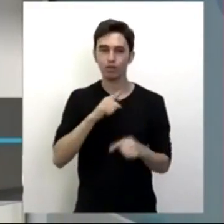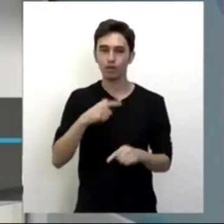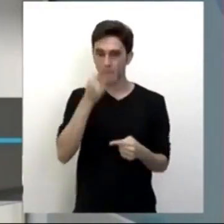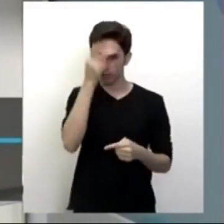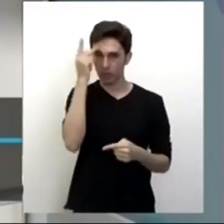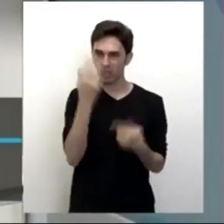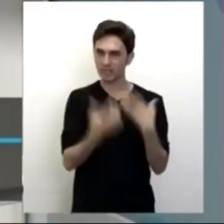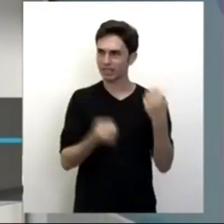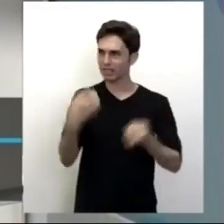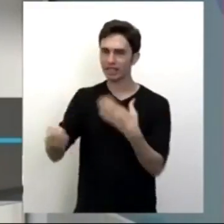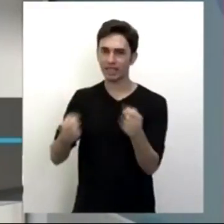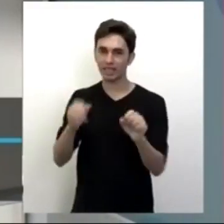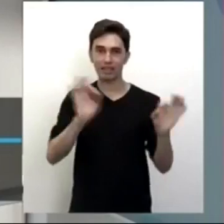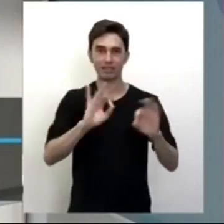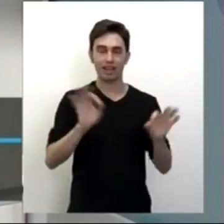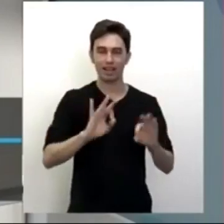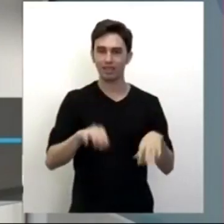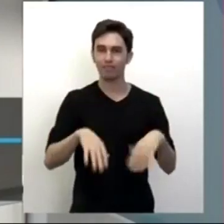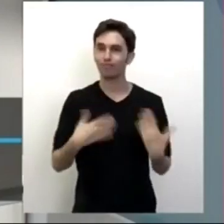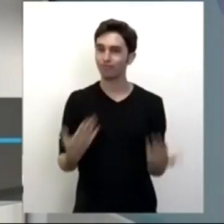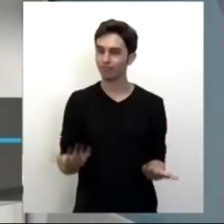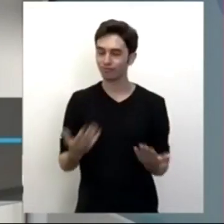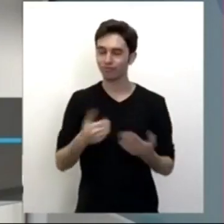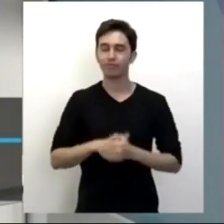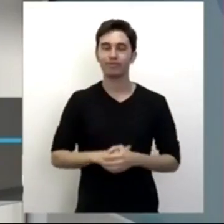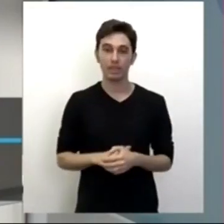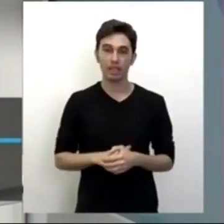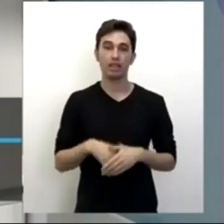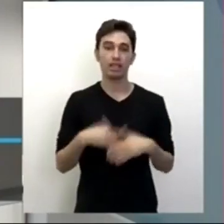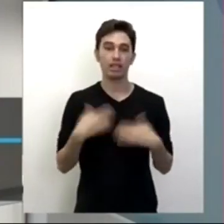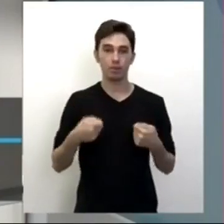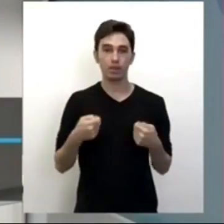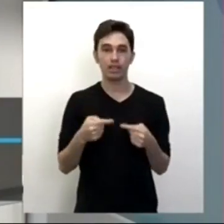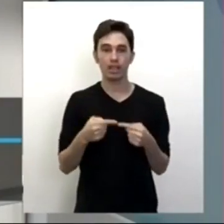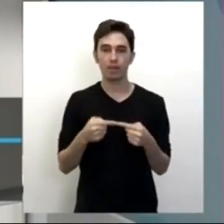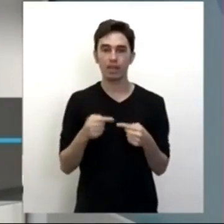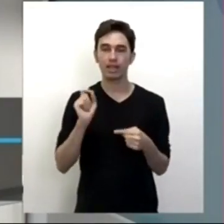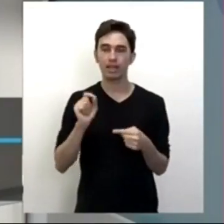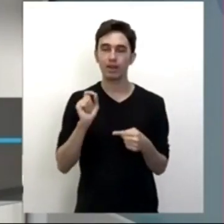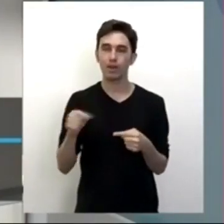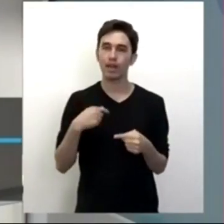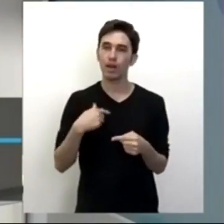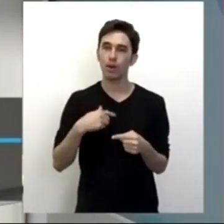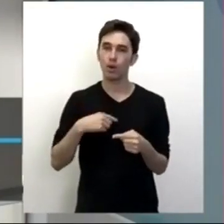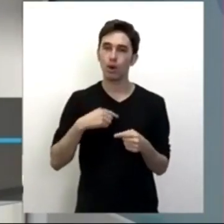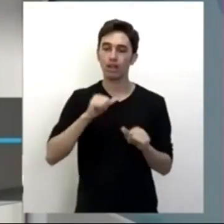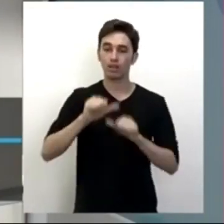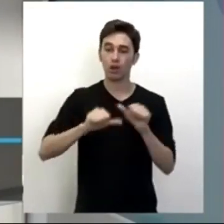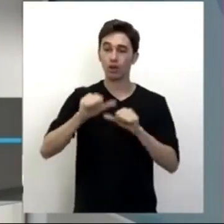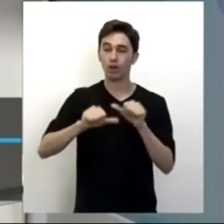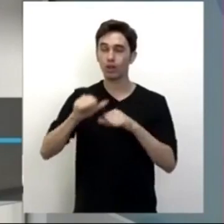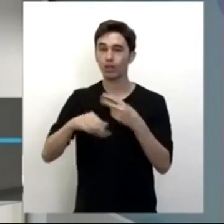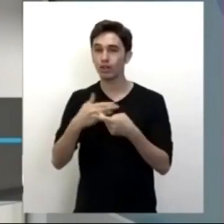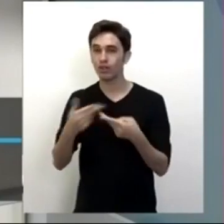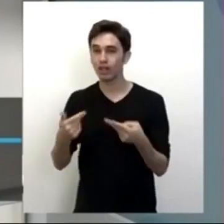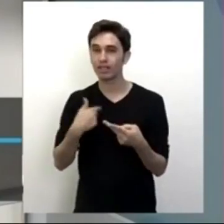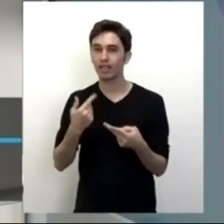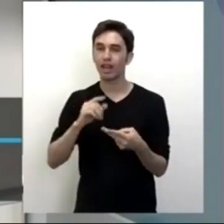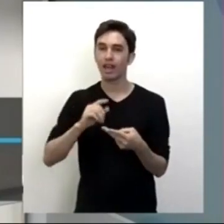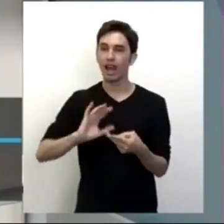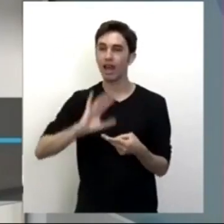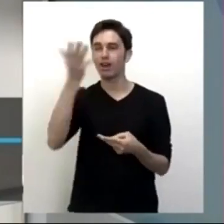Por isso que é o desdobramento dessas reflexões filosóficas como ponto de partida que gera, né, o